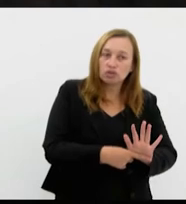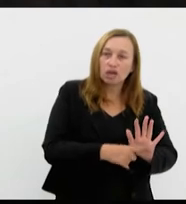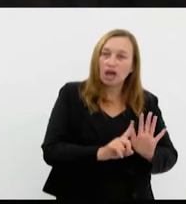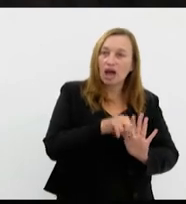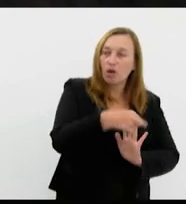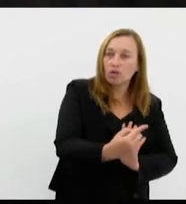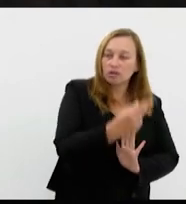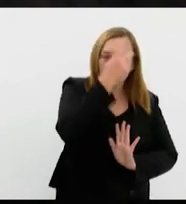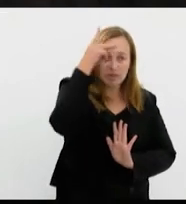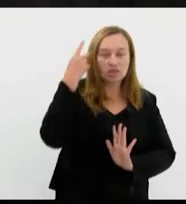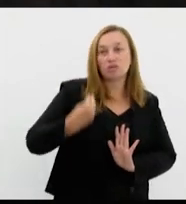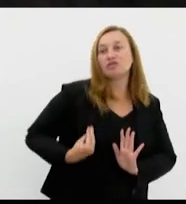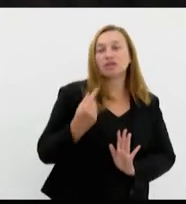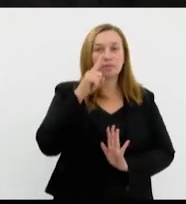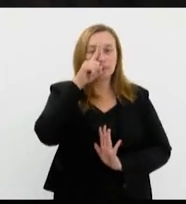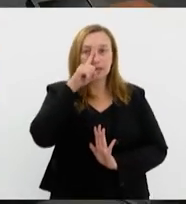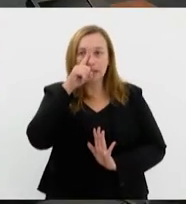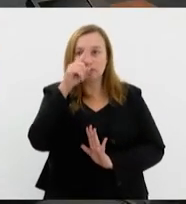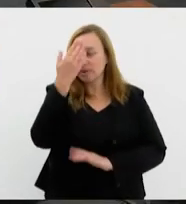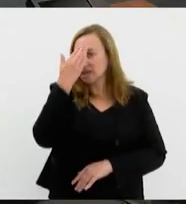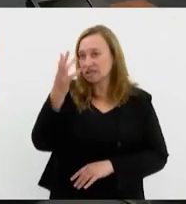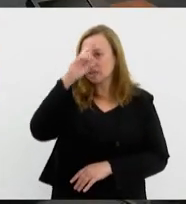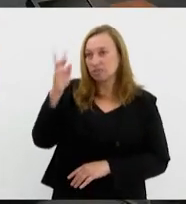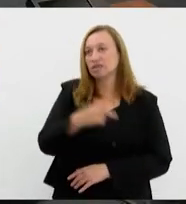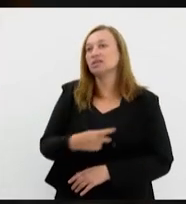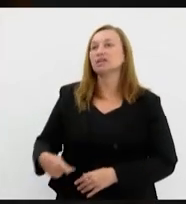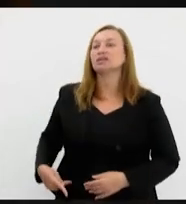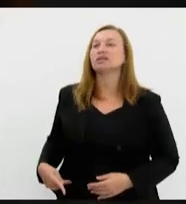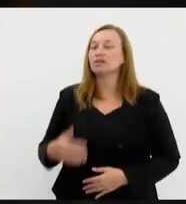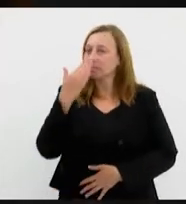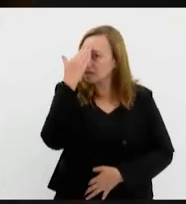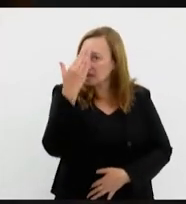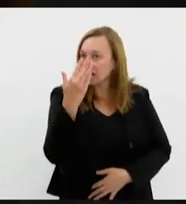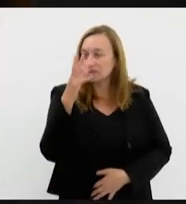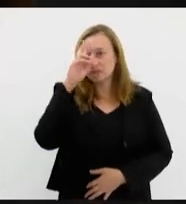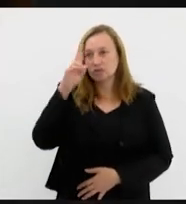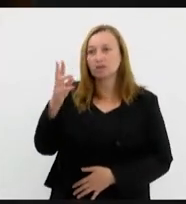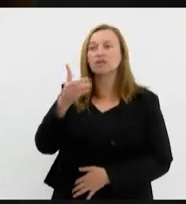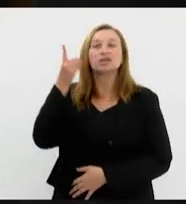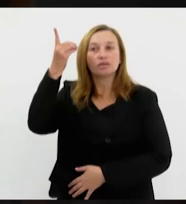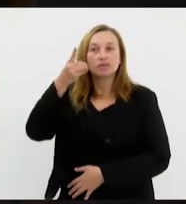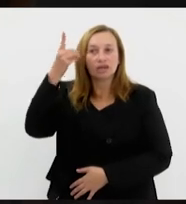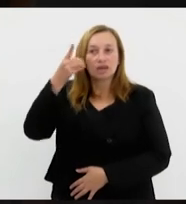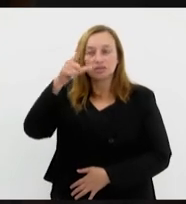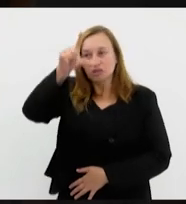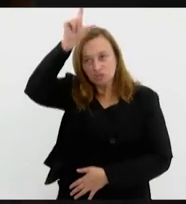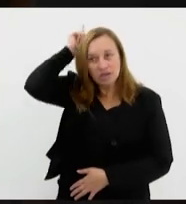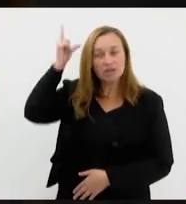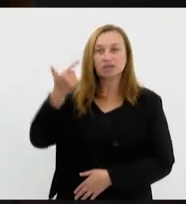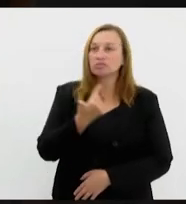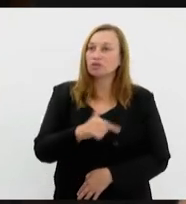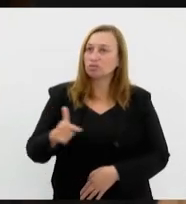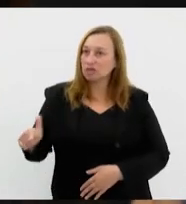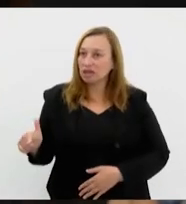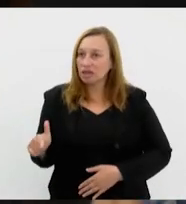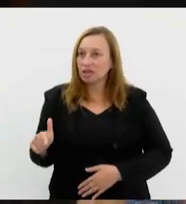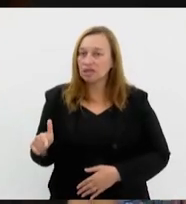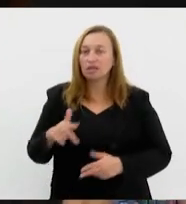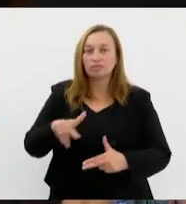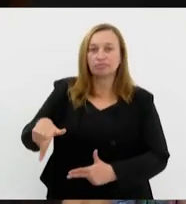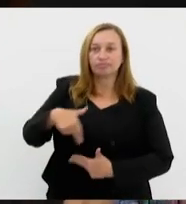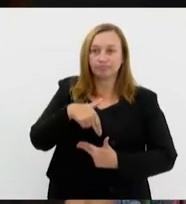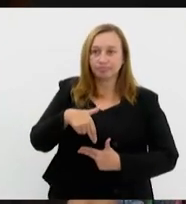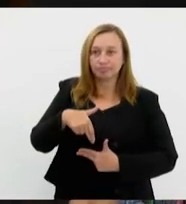para salvar seu semelhante. Muito obrigado, senhor. Obrigado, senhor, deputado Luiz Paulo. Não havendo mais